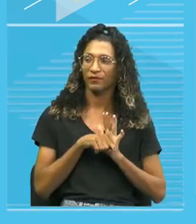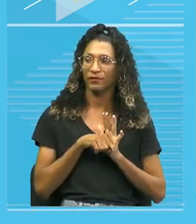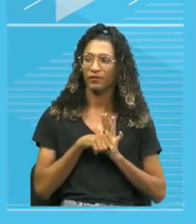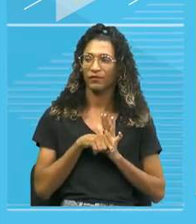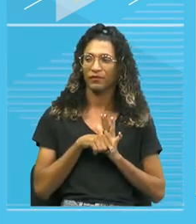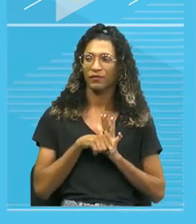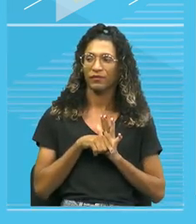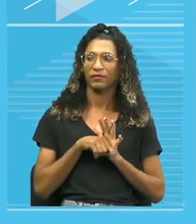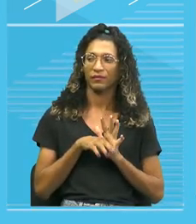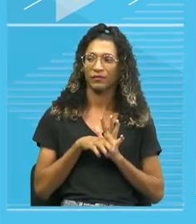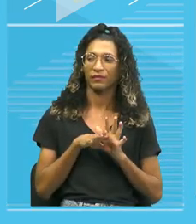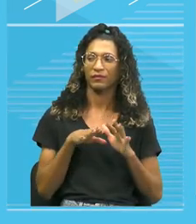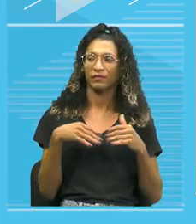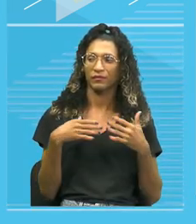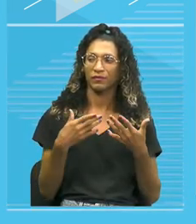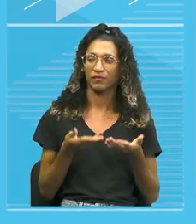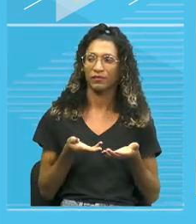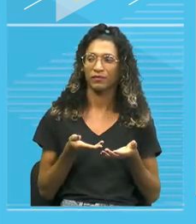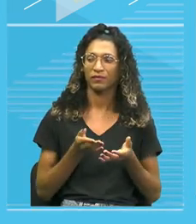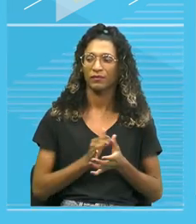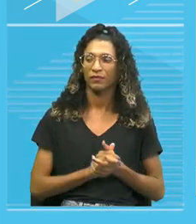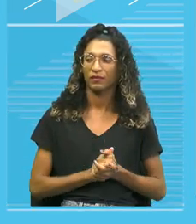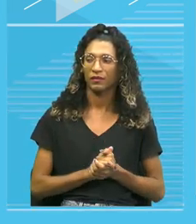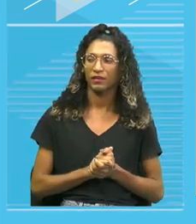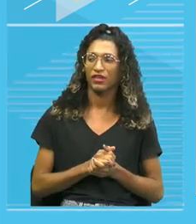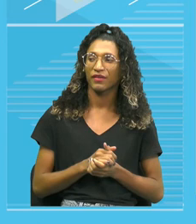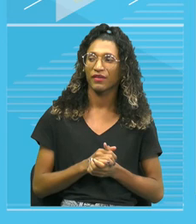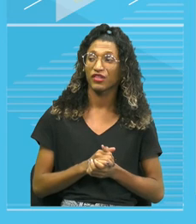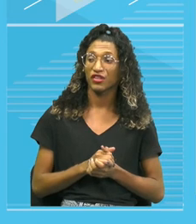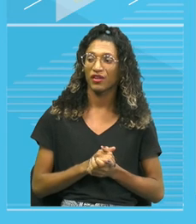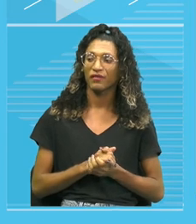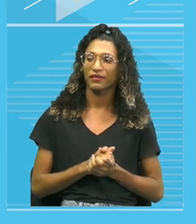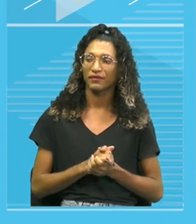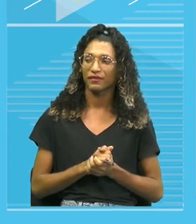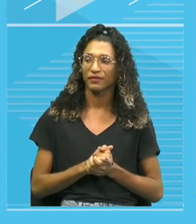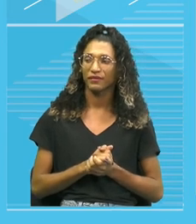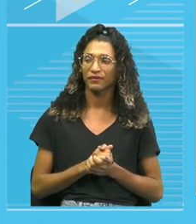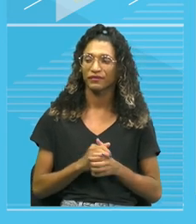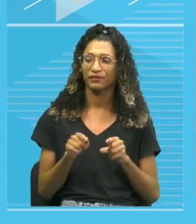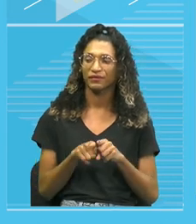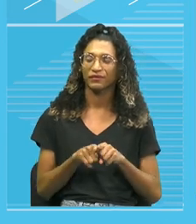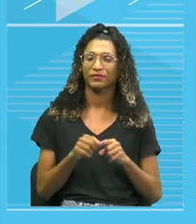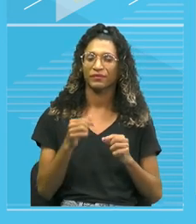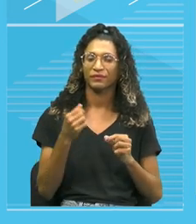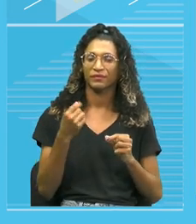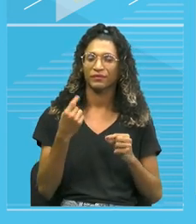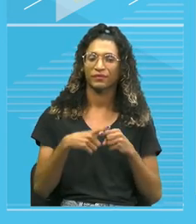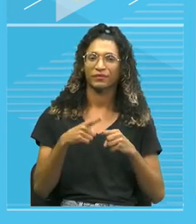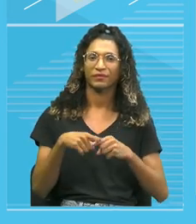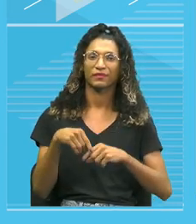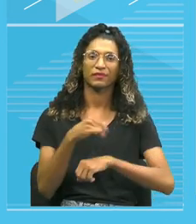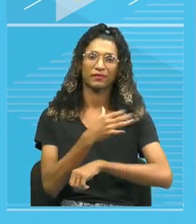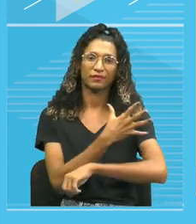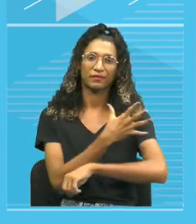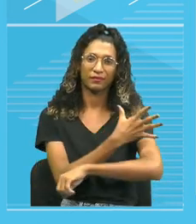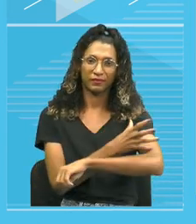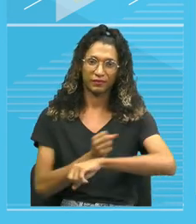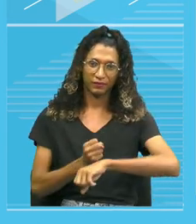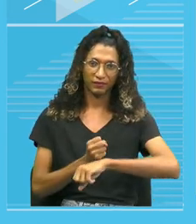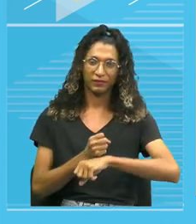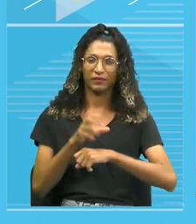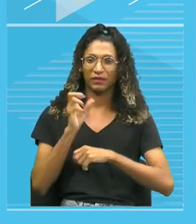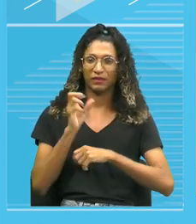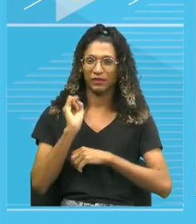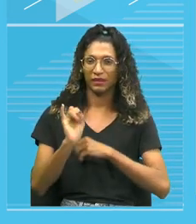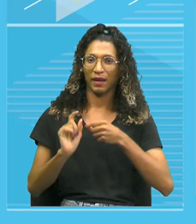positivo você vai colocar quando o processo foi endotérmico tá absorvendo negativo quando